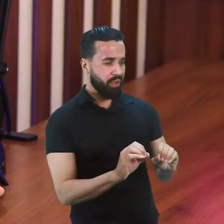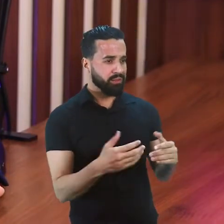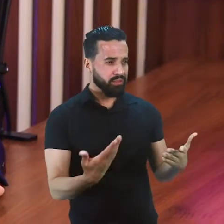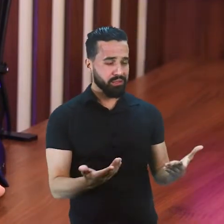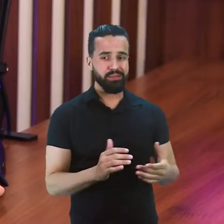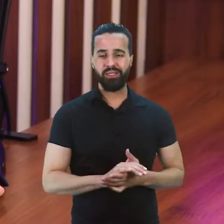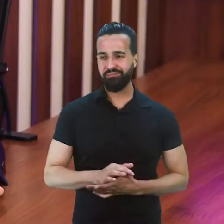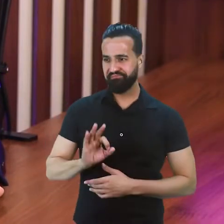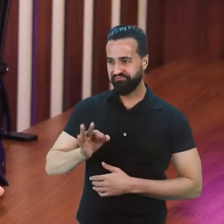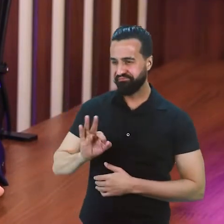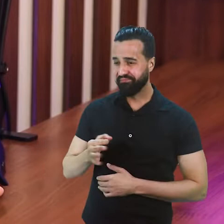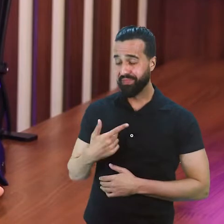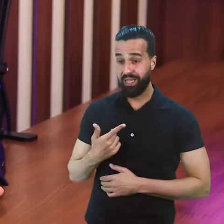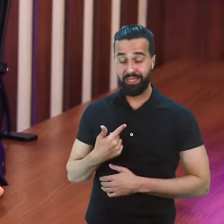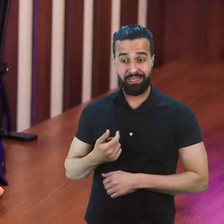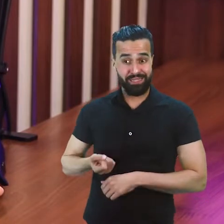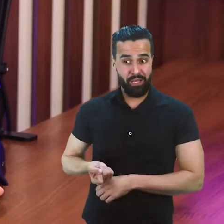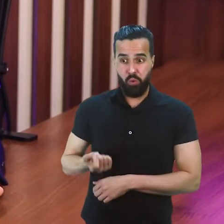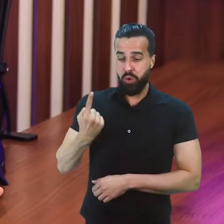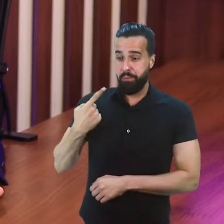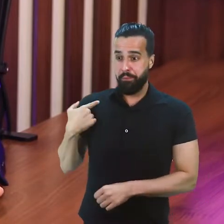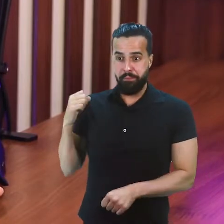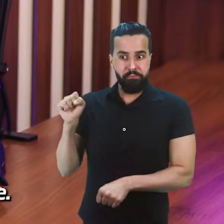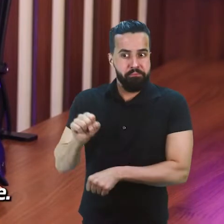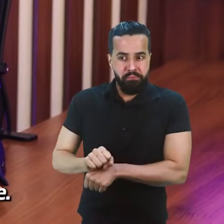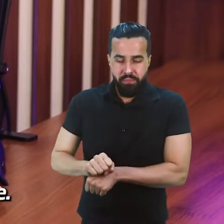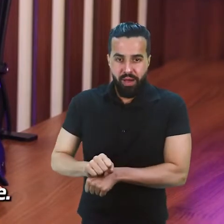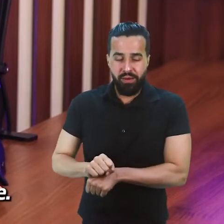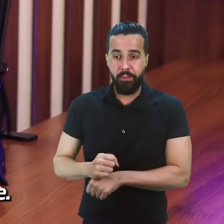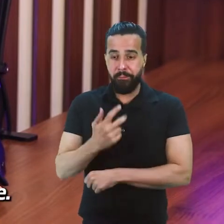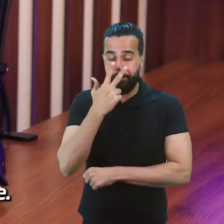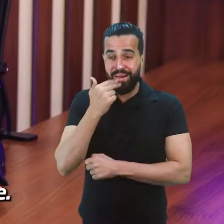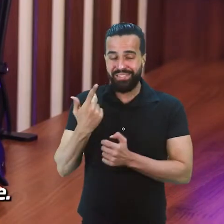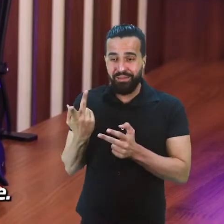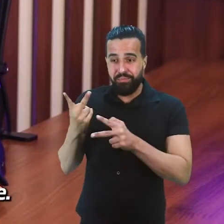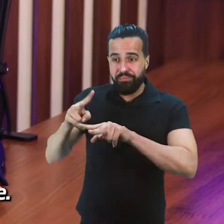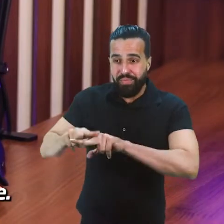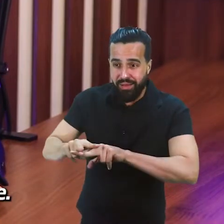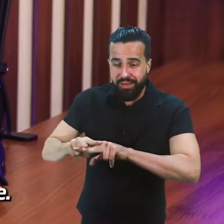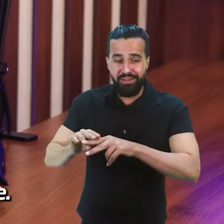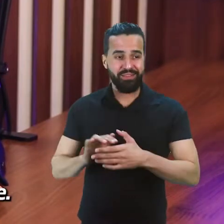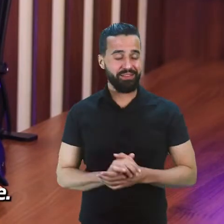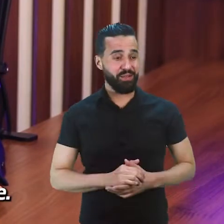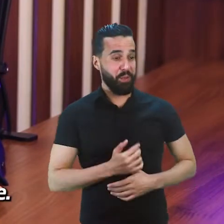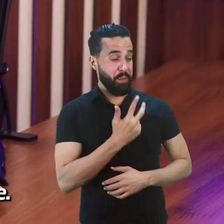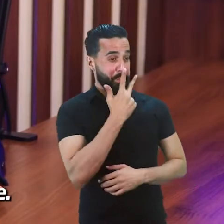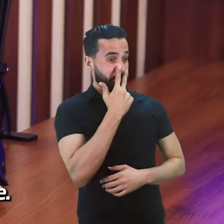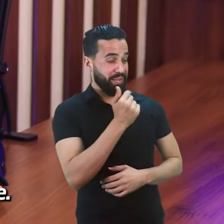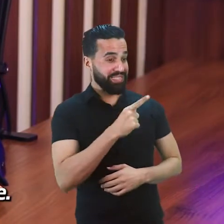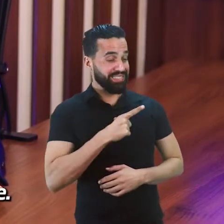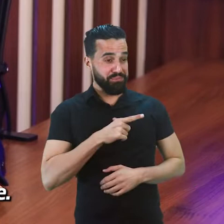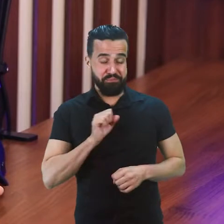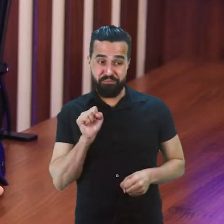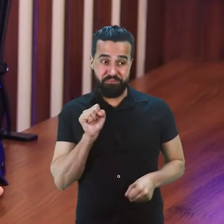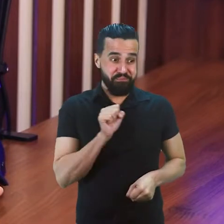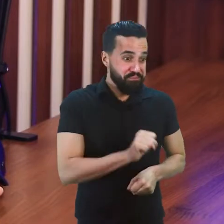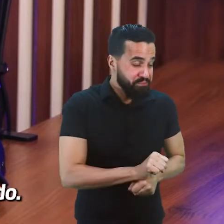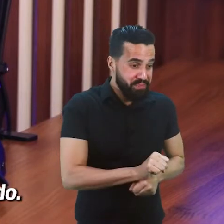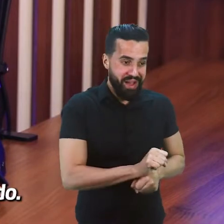que te enjaulam. Então, assim... É um freio de desarrumação. É um freio de desarrumação,